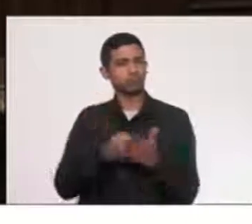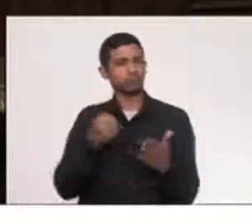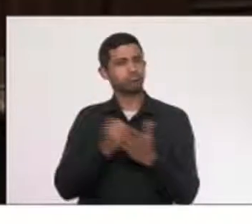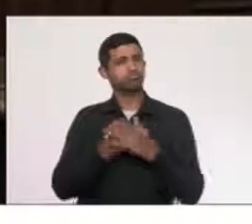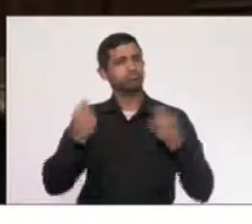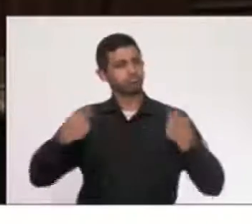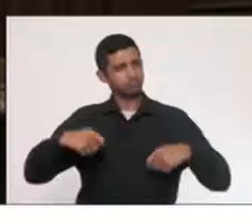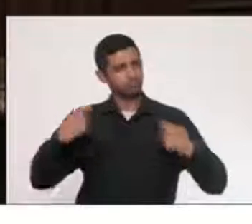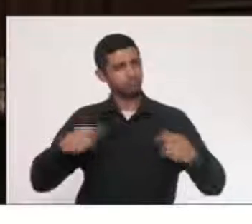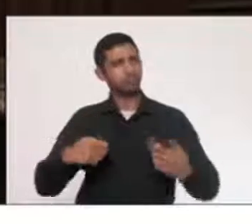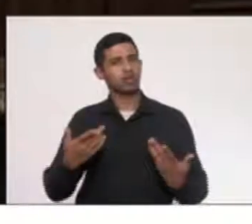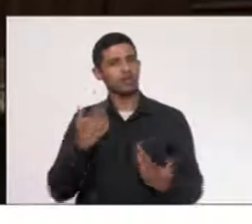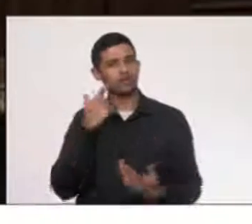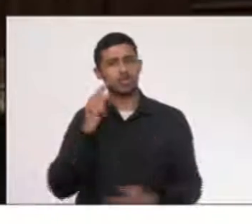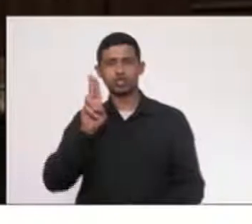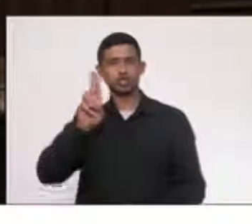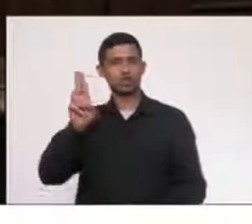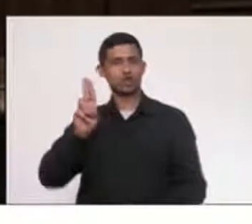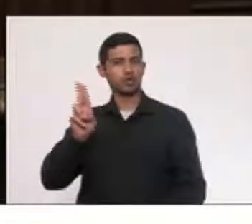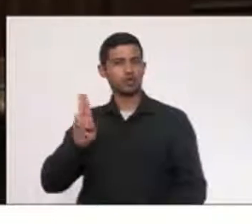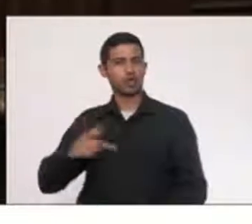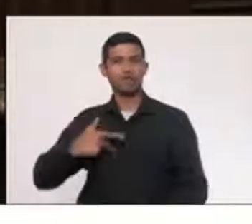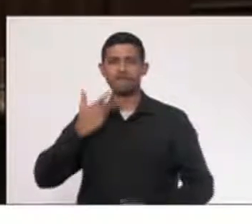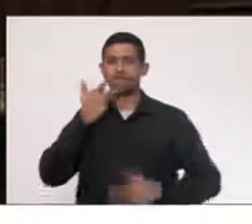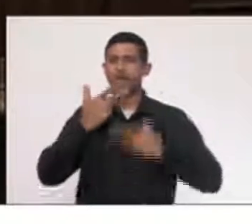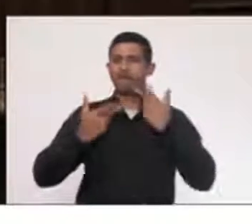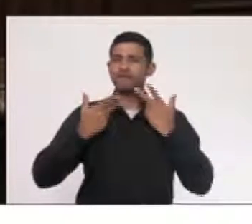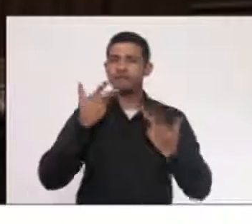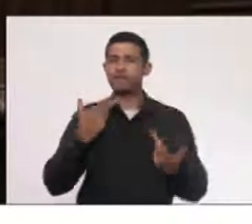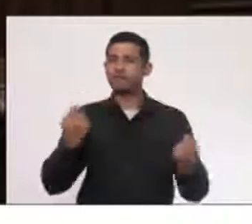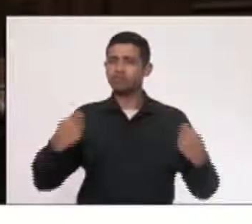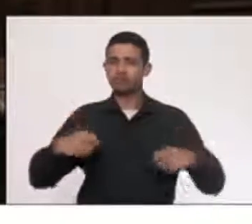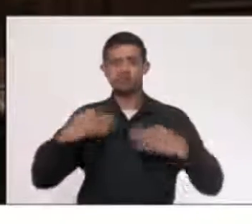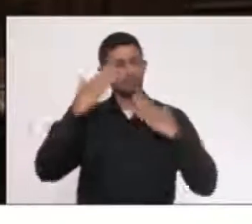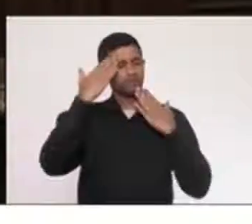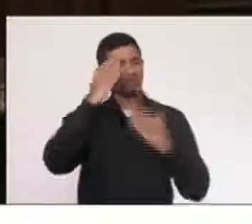e colocar os nomes nos devidos bovinos. Muito obrigada, senhor presidente.